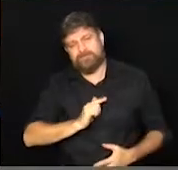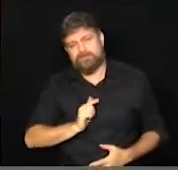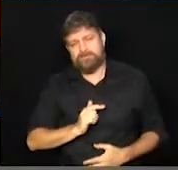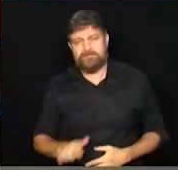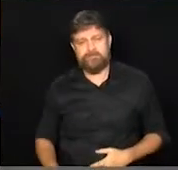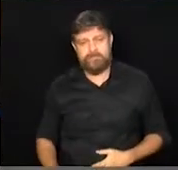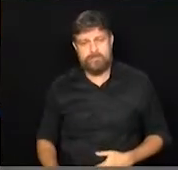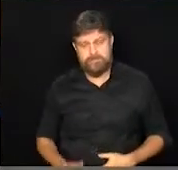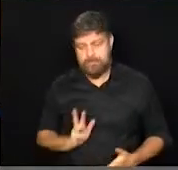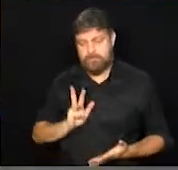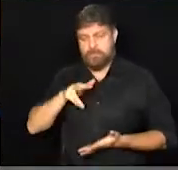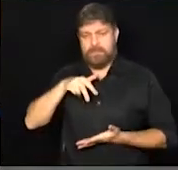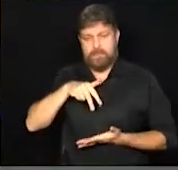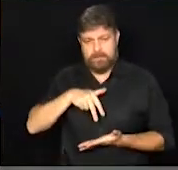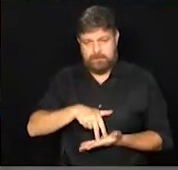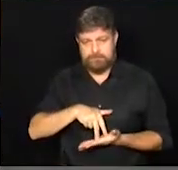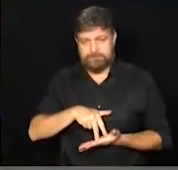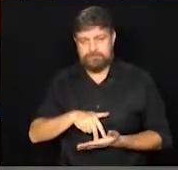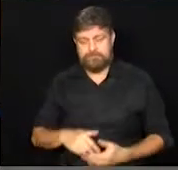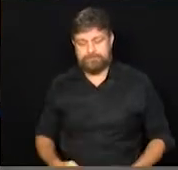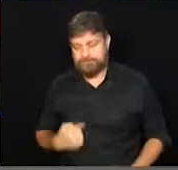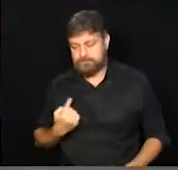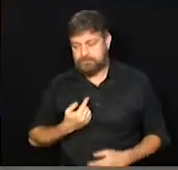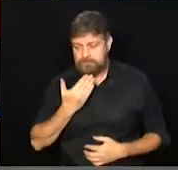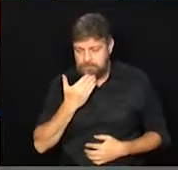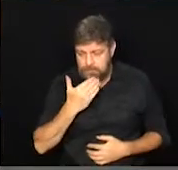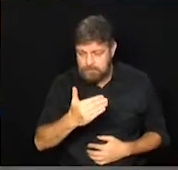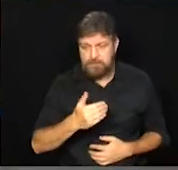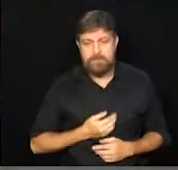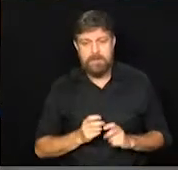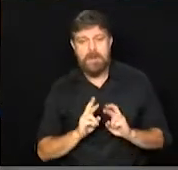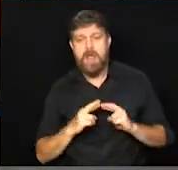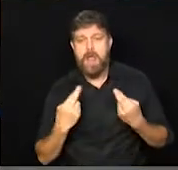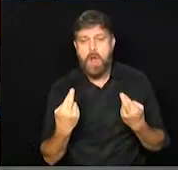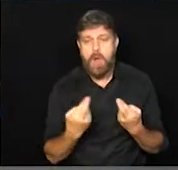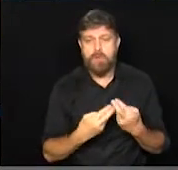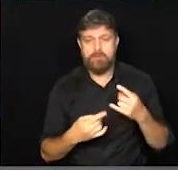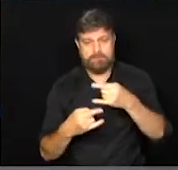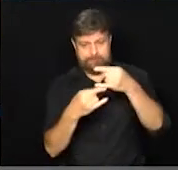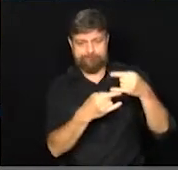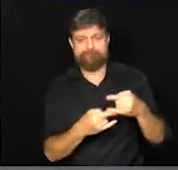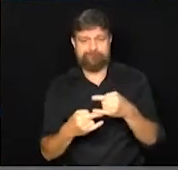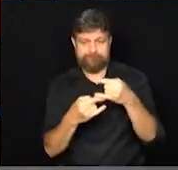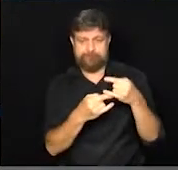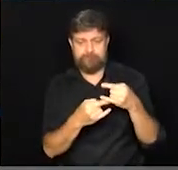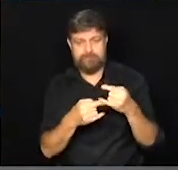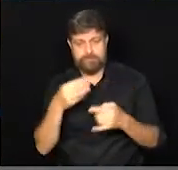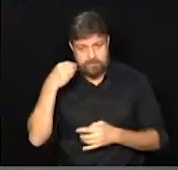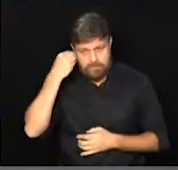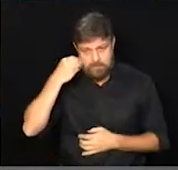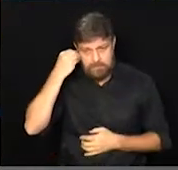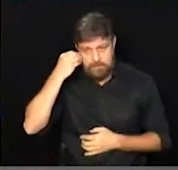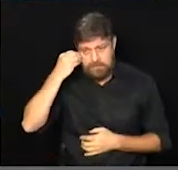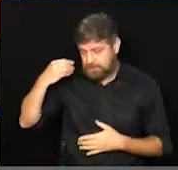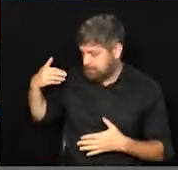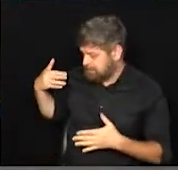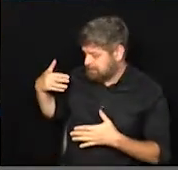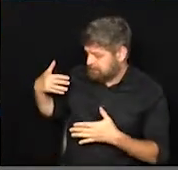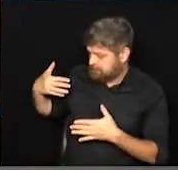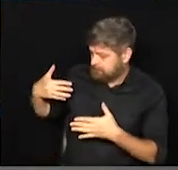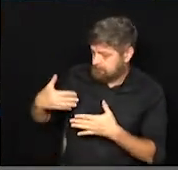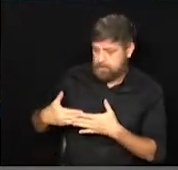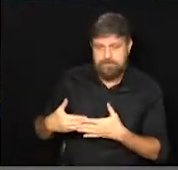estarem presencialmente aqui na Casa, também porque a experiência que nós tivemos durante essa pandemia é uma experiência